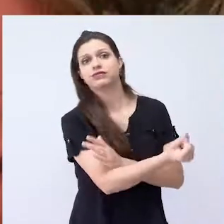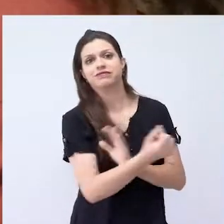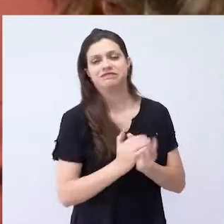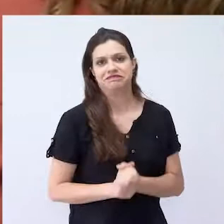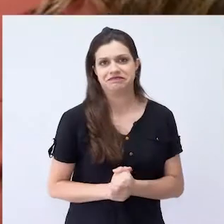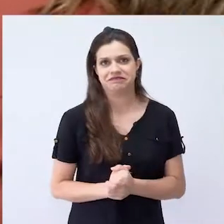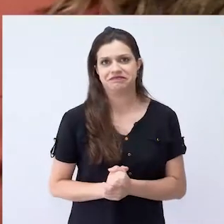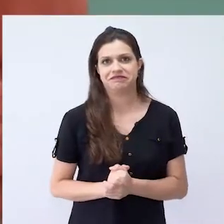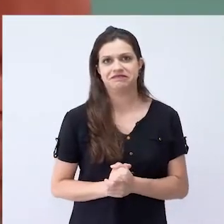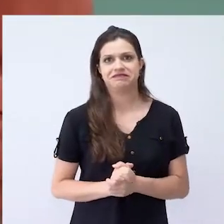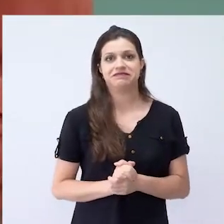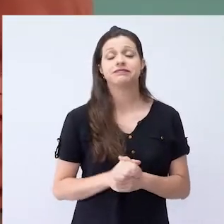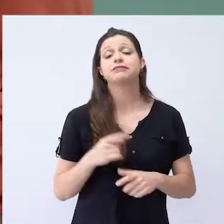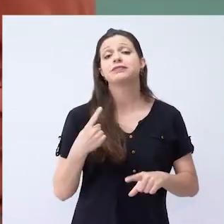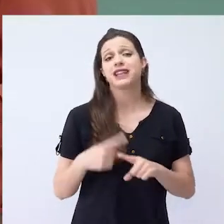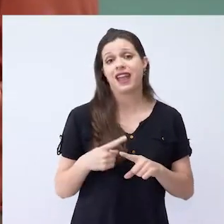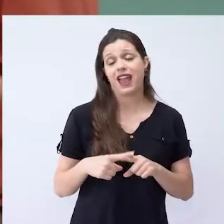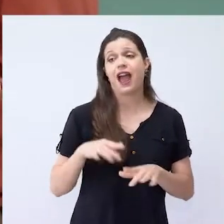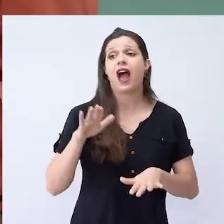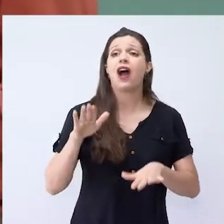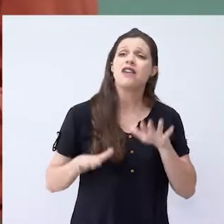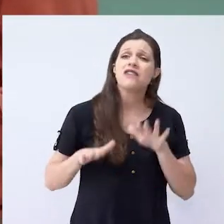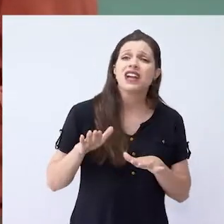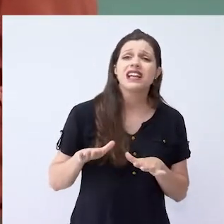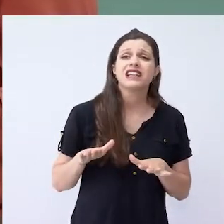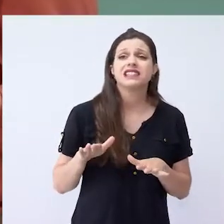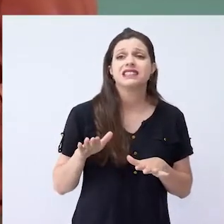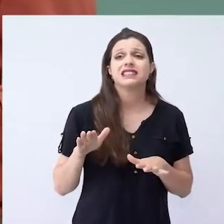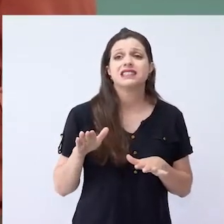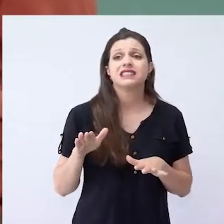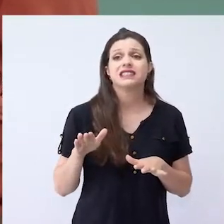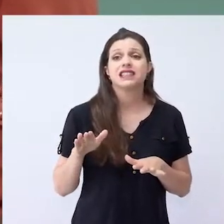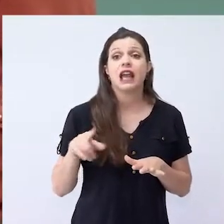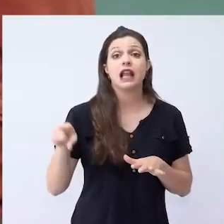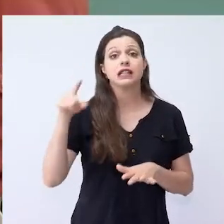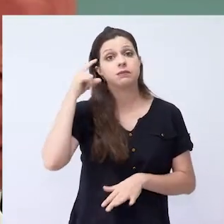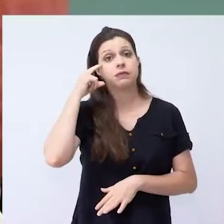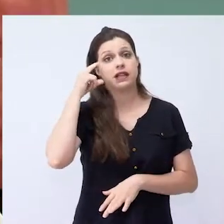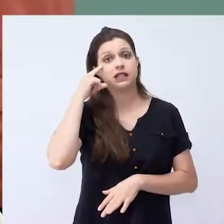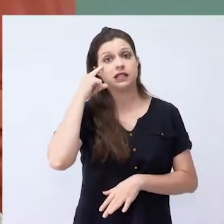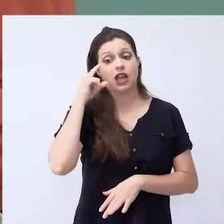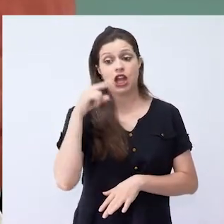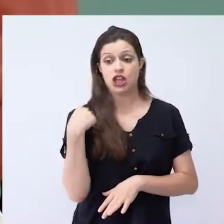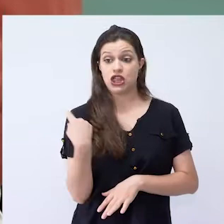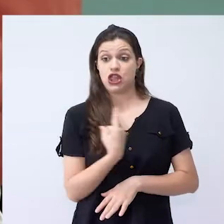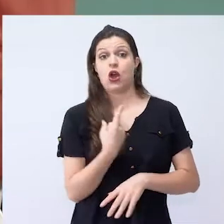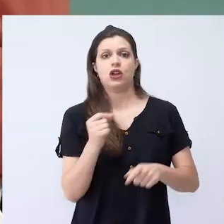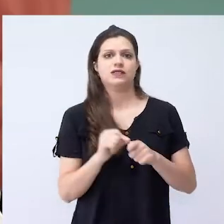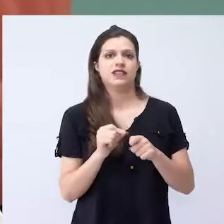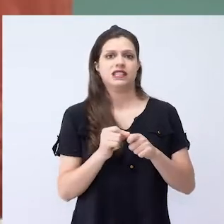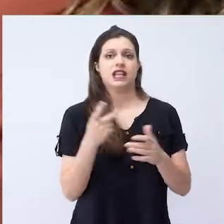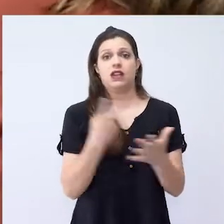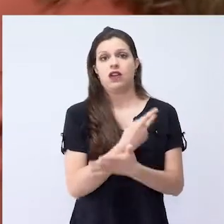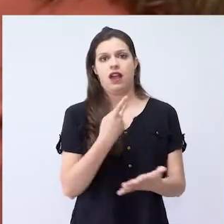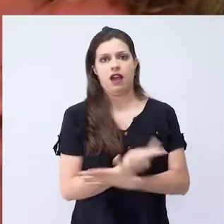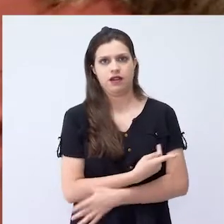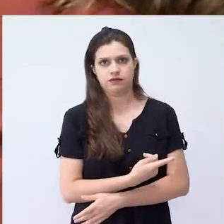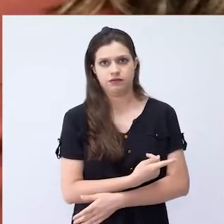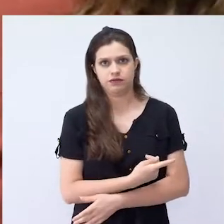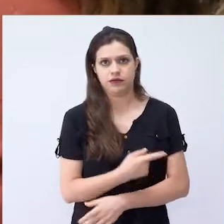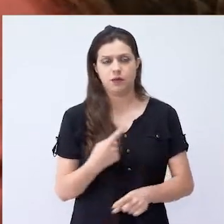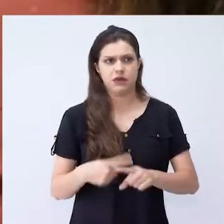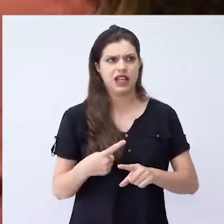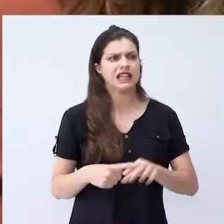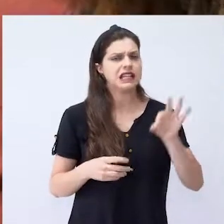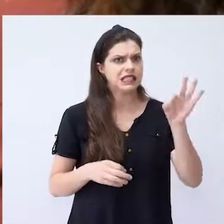Porque eles fazem isso, assim, porque na verdade, muitas vezes, o que eles entendem é que nós estamos fazendo algo errado ao